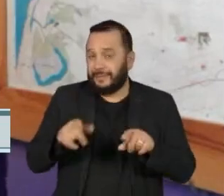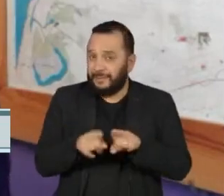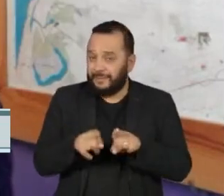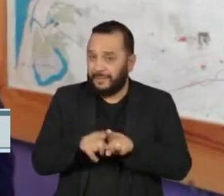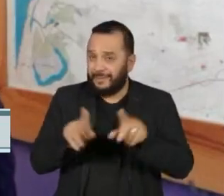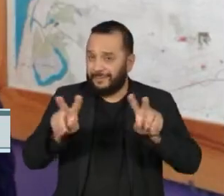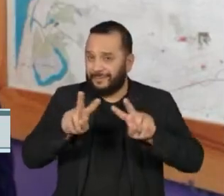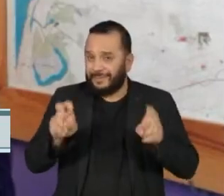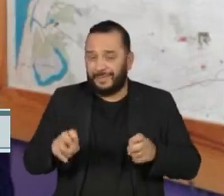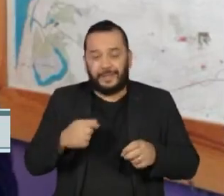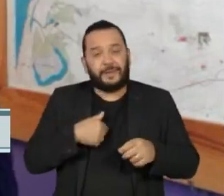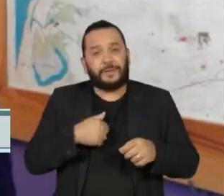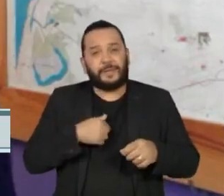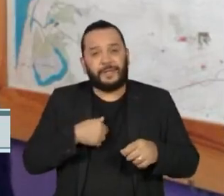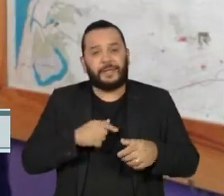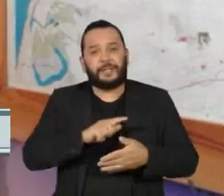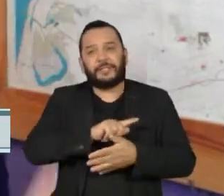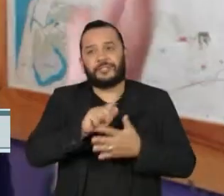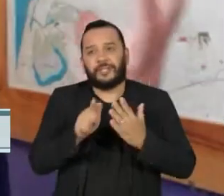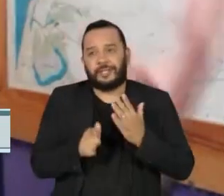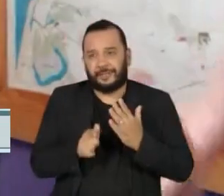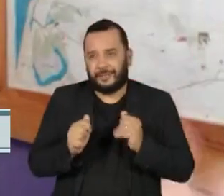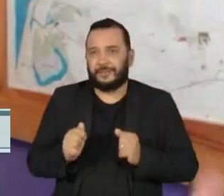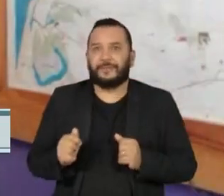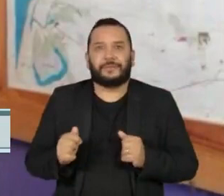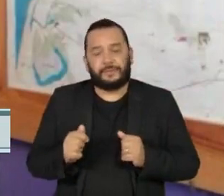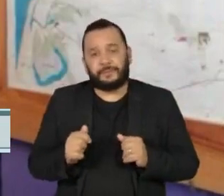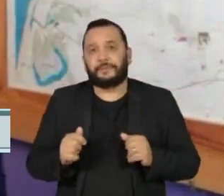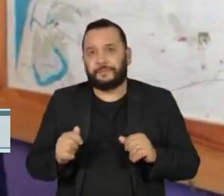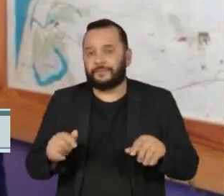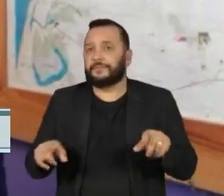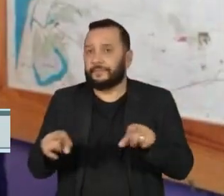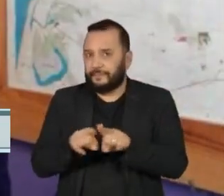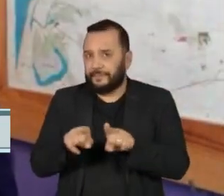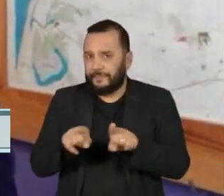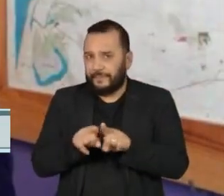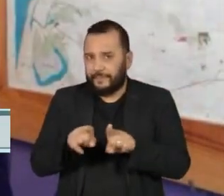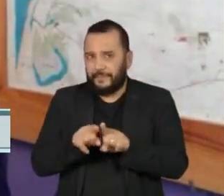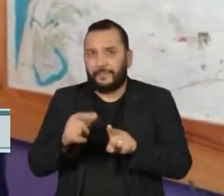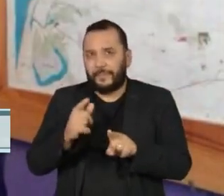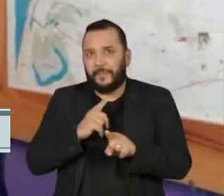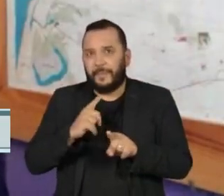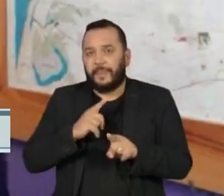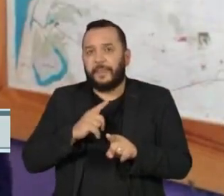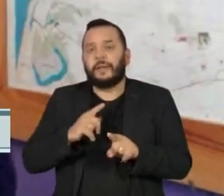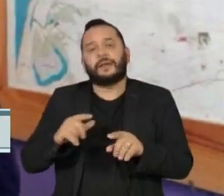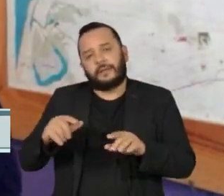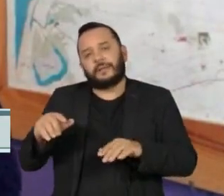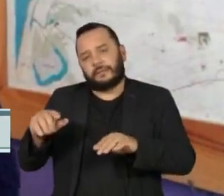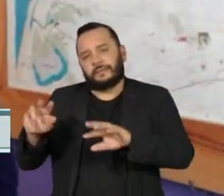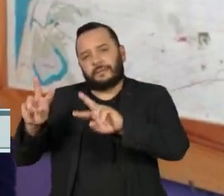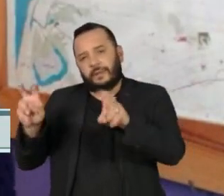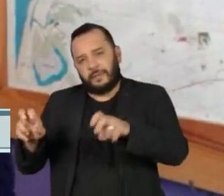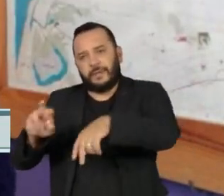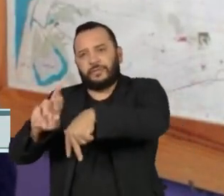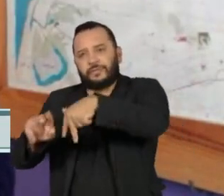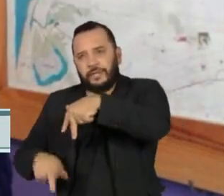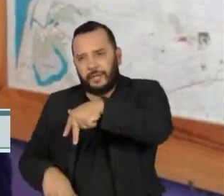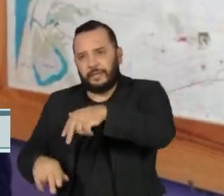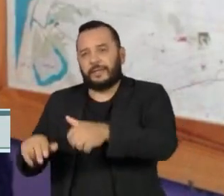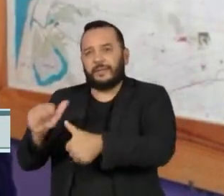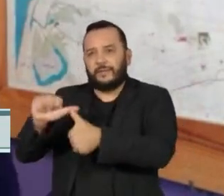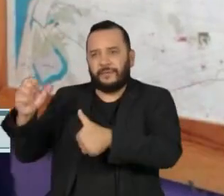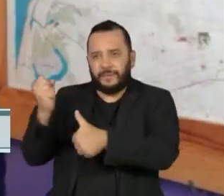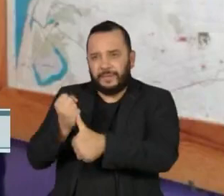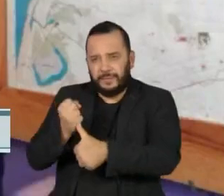né, assim, na sua grande diversidade que abarca, né, desde a questão da violência de gênero, de feminicídio, da cultura